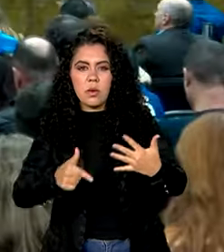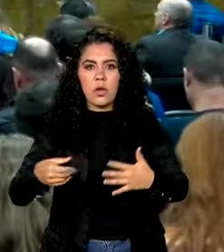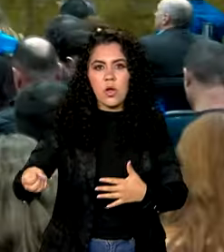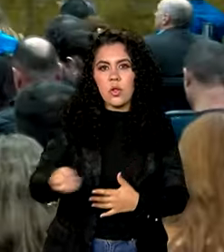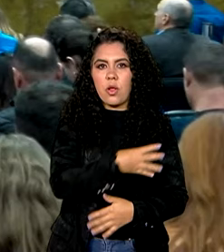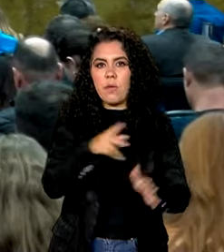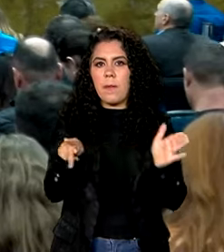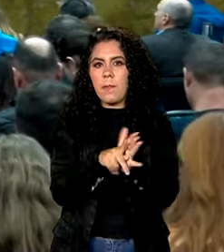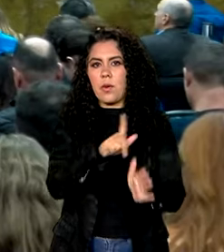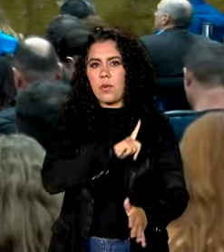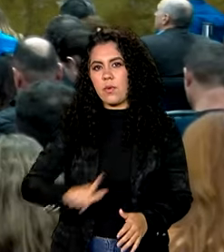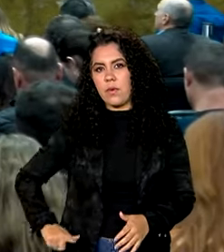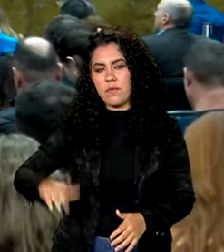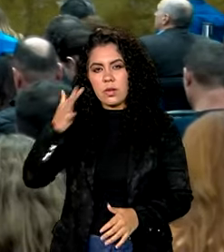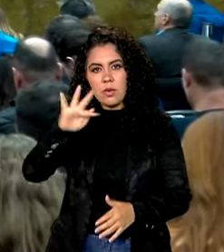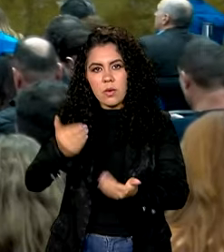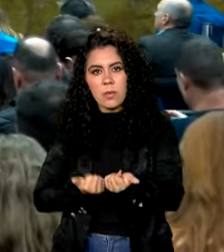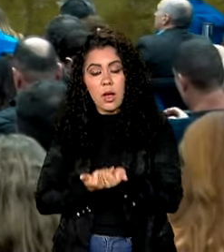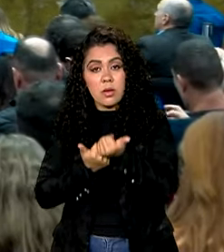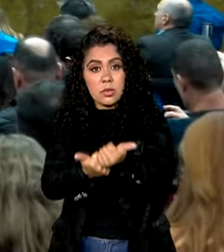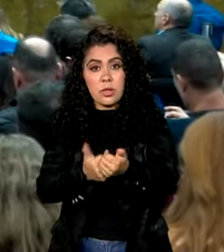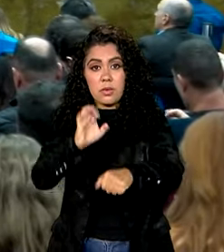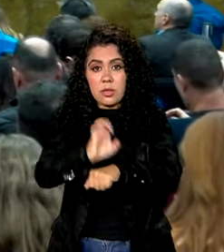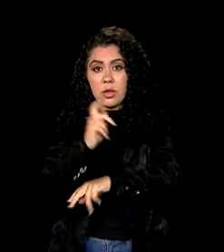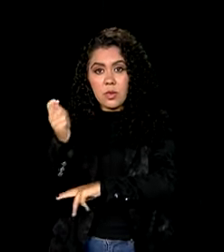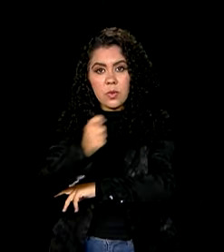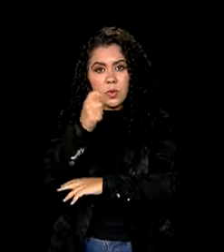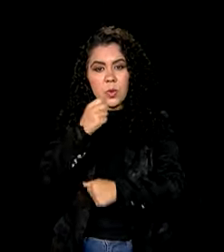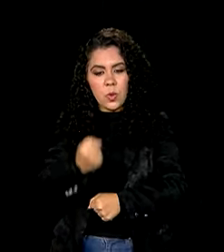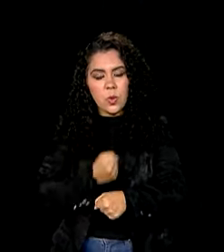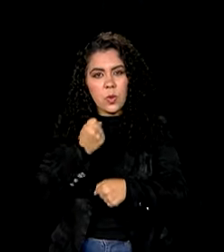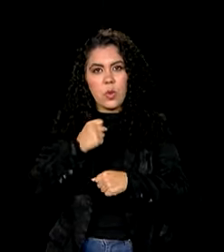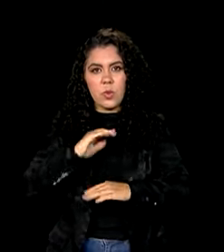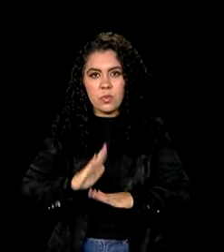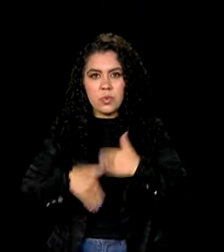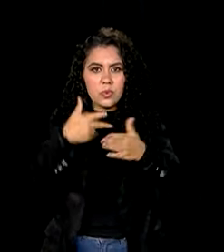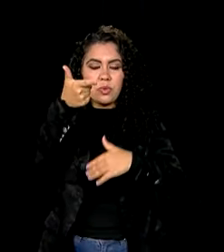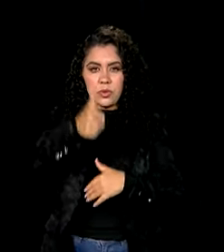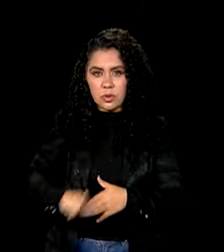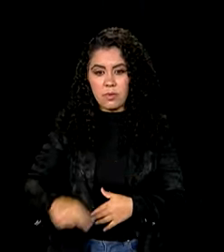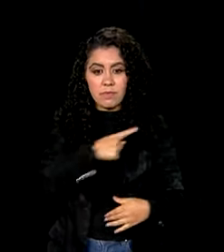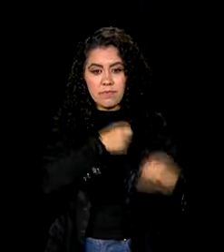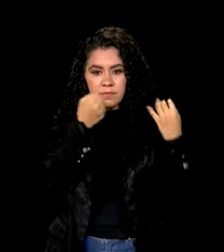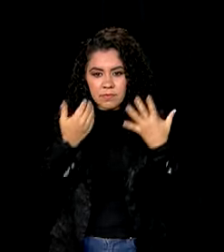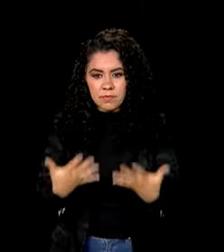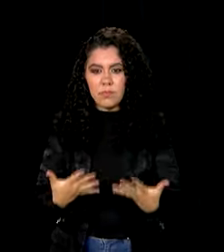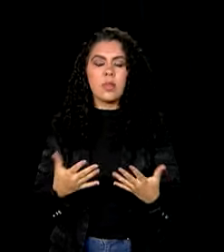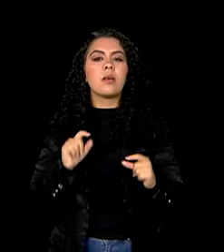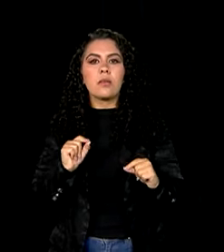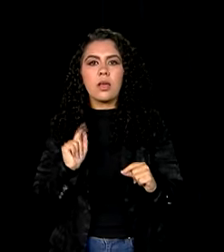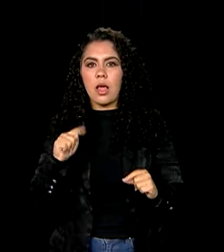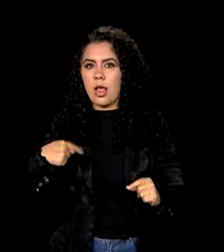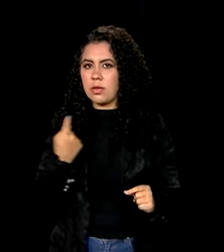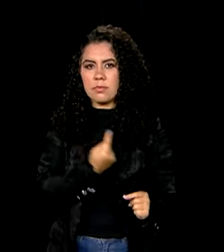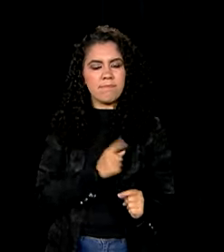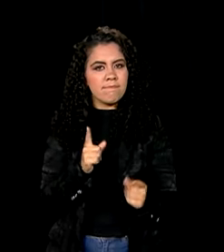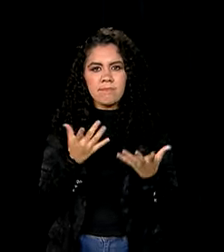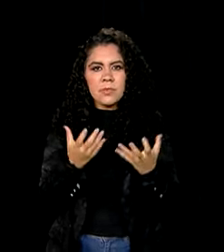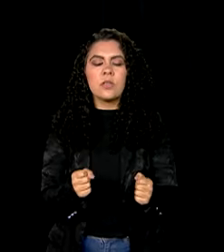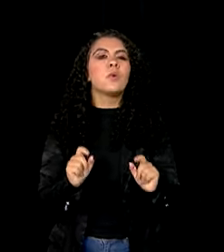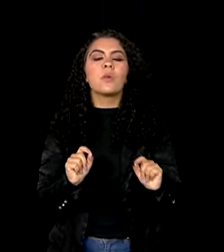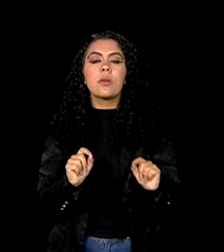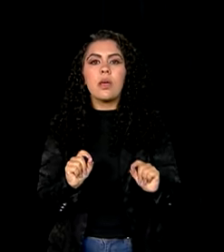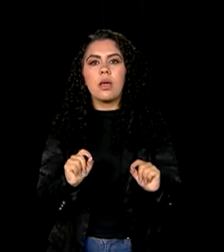federal para ajudar na reconstrução do estado. Não permitiremos que haja diferença que